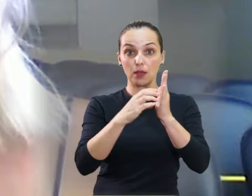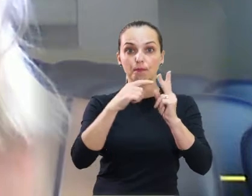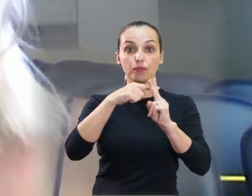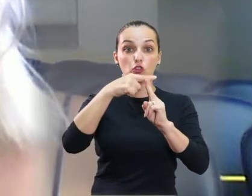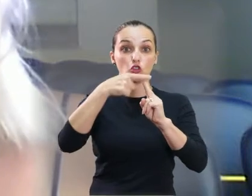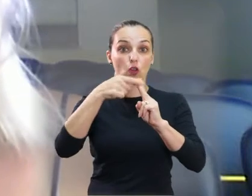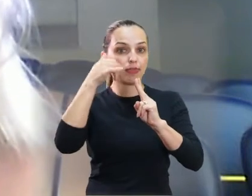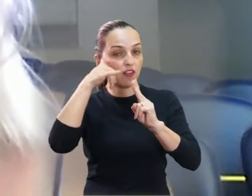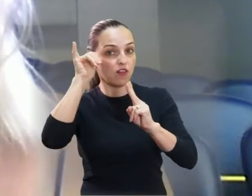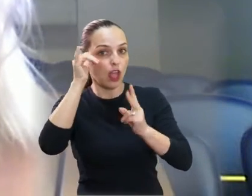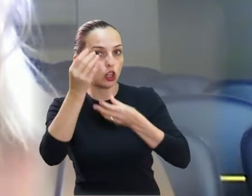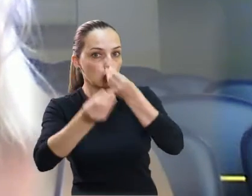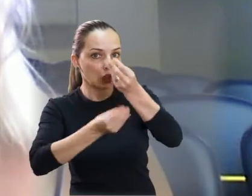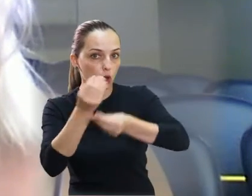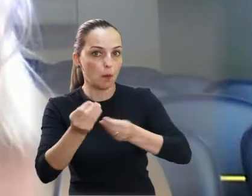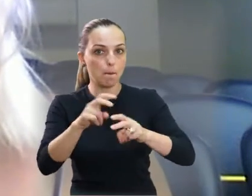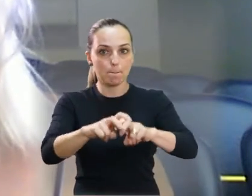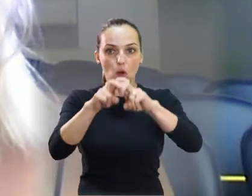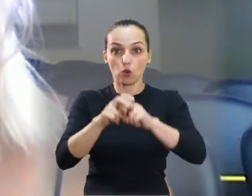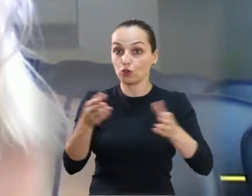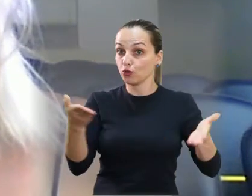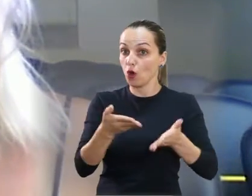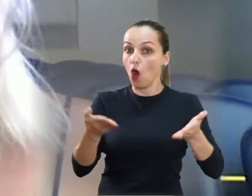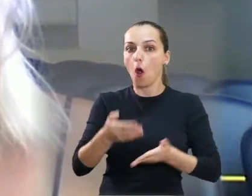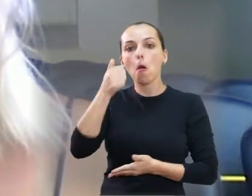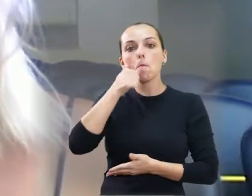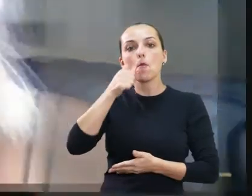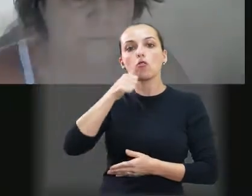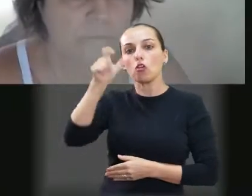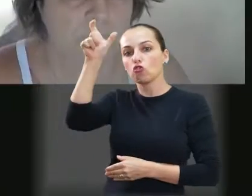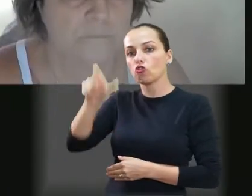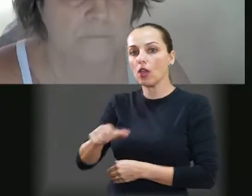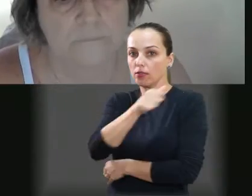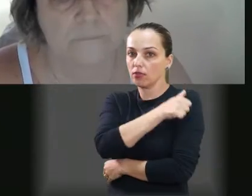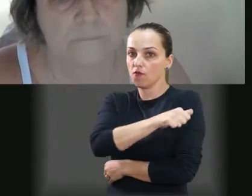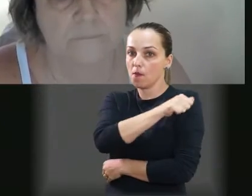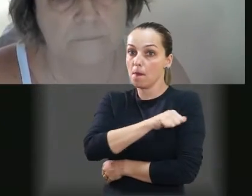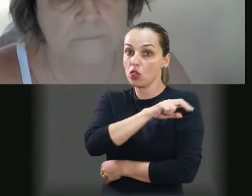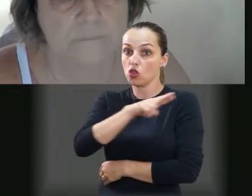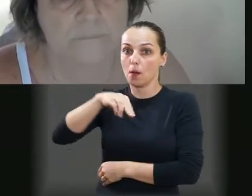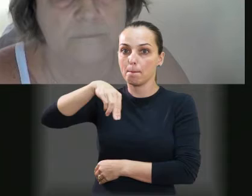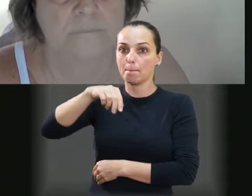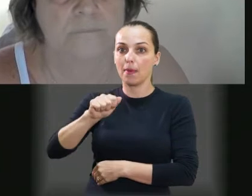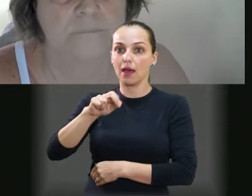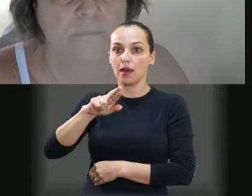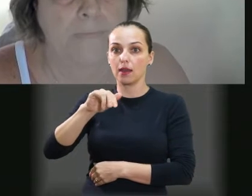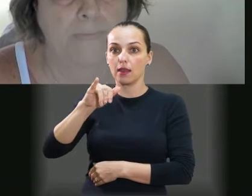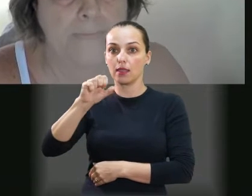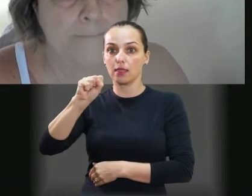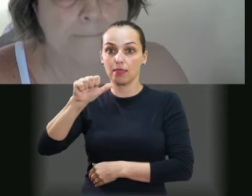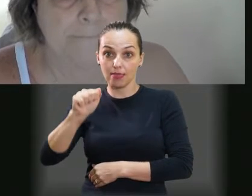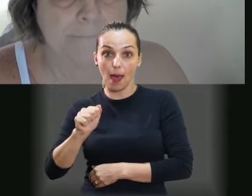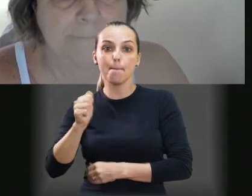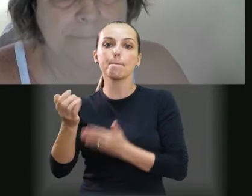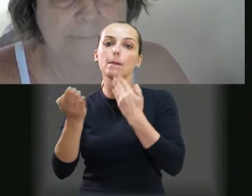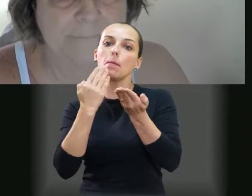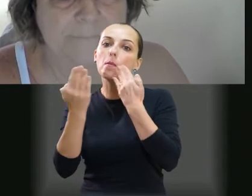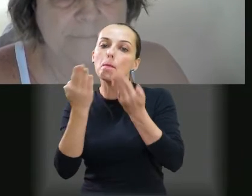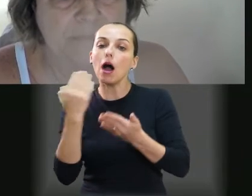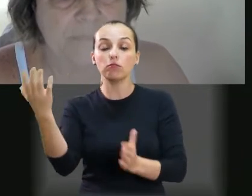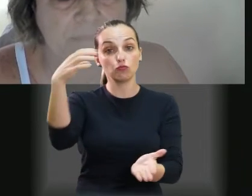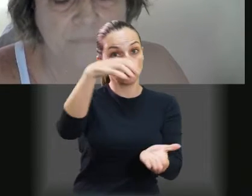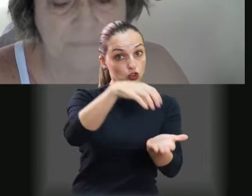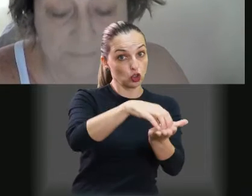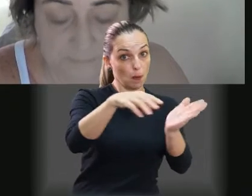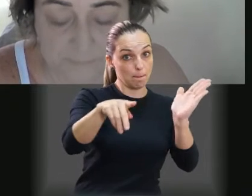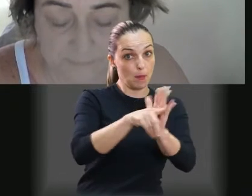a AIDS. Por isso, hoje nós vamos bater um papo com a Marisa Marques Monteiro. Ela é enfermeira responsável pelo ambulatório HIV-AIDS